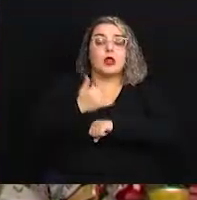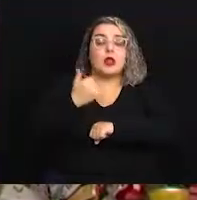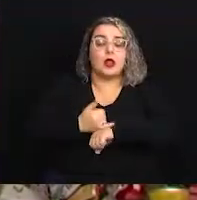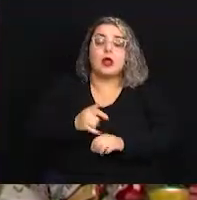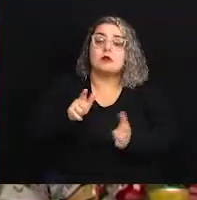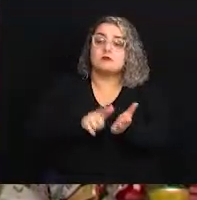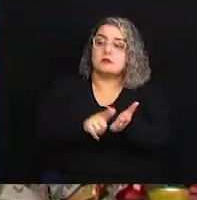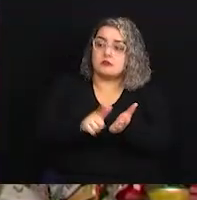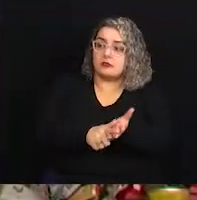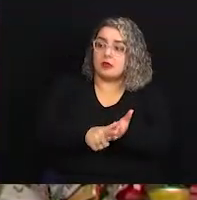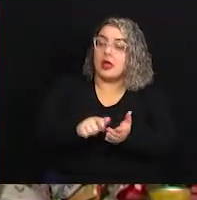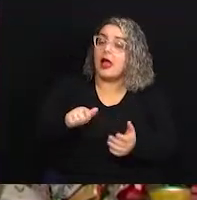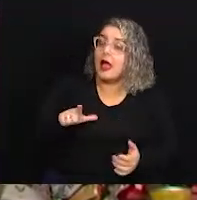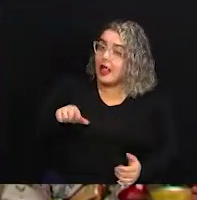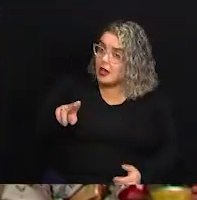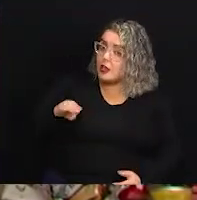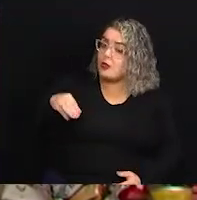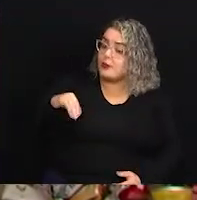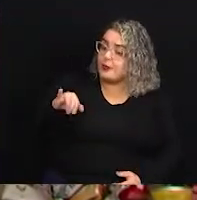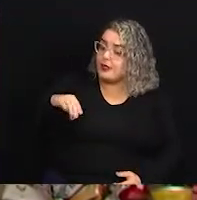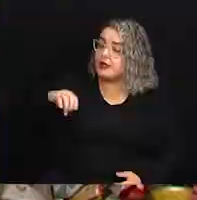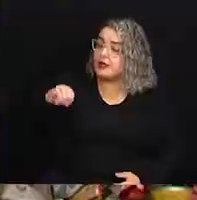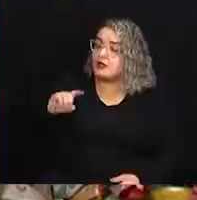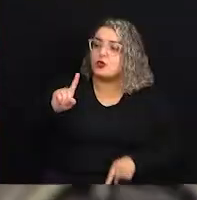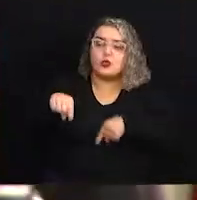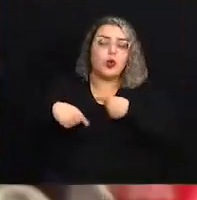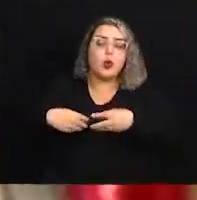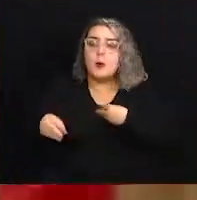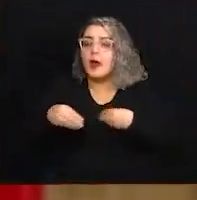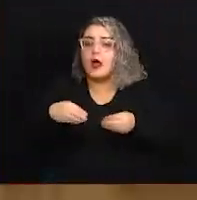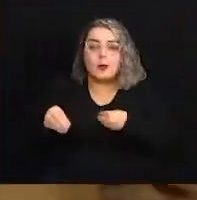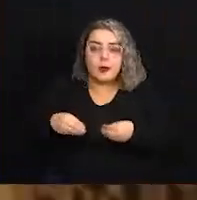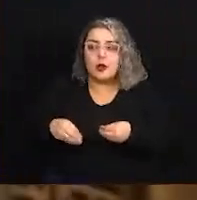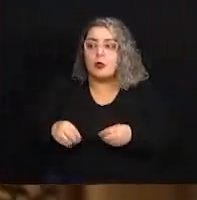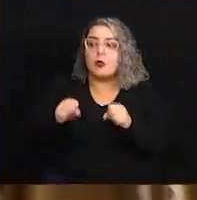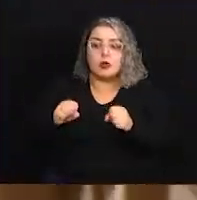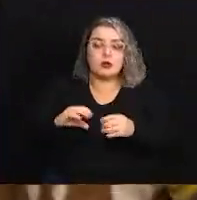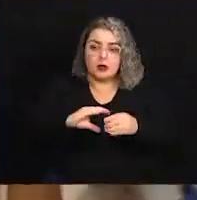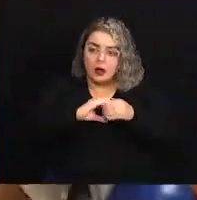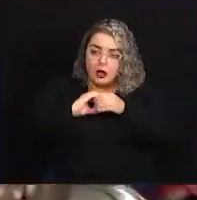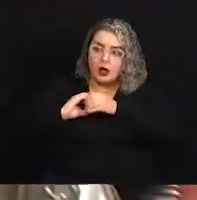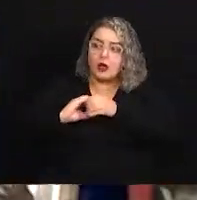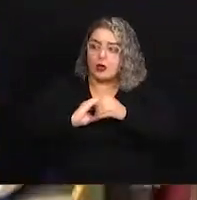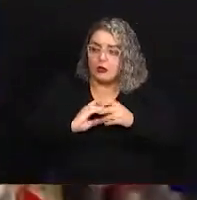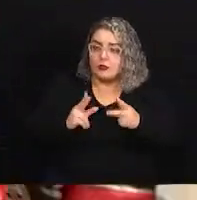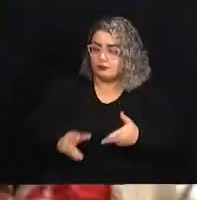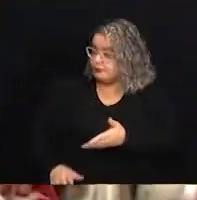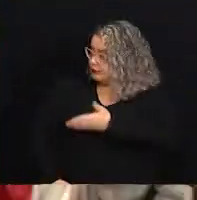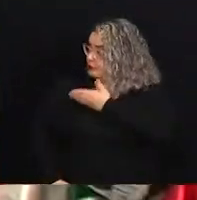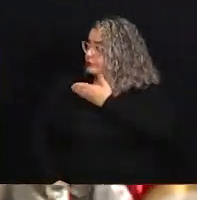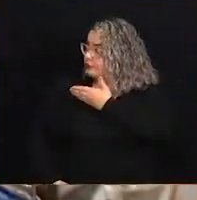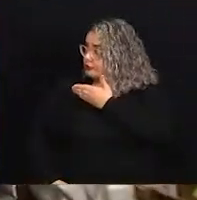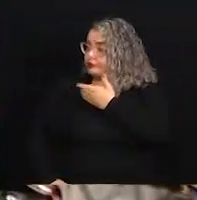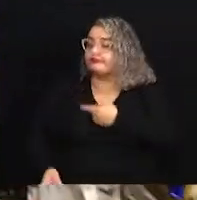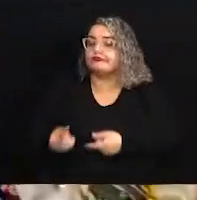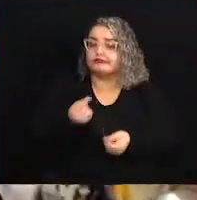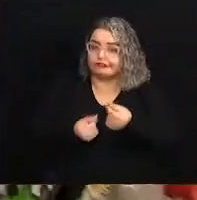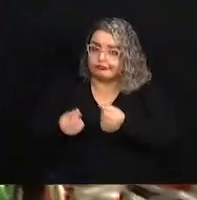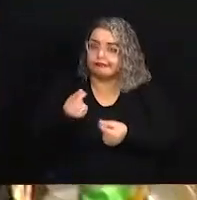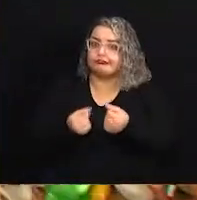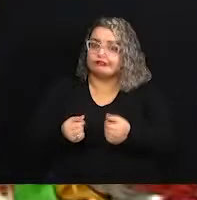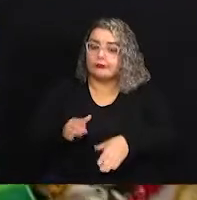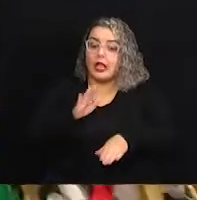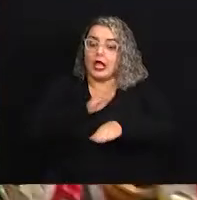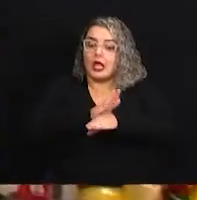e papéis, alumínio e outras embalagens que poderiam vir para as cooperativas como esta, gerando renda